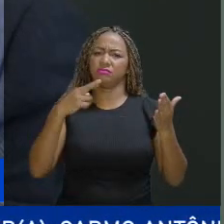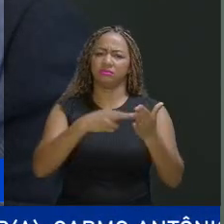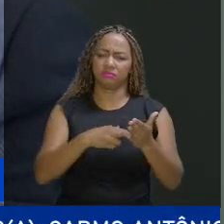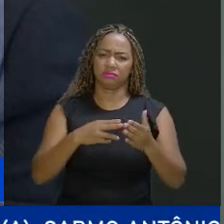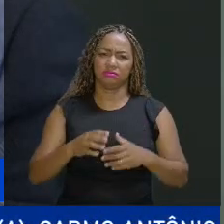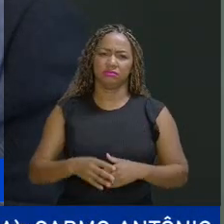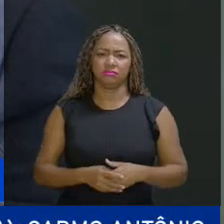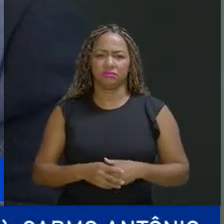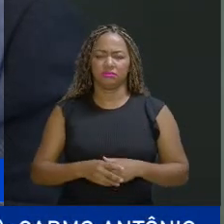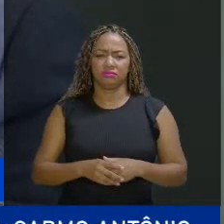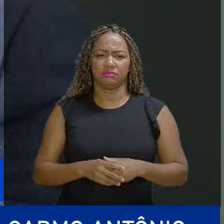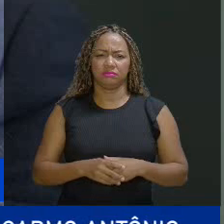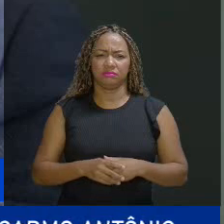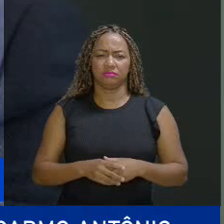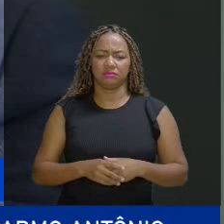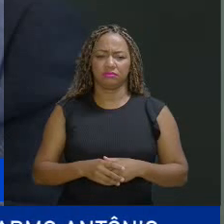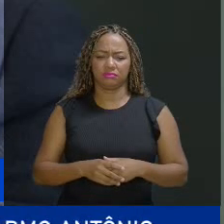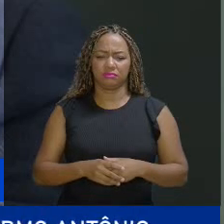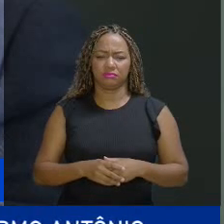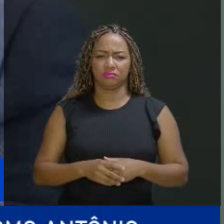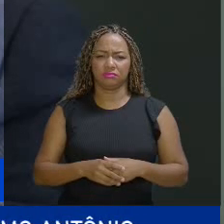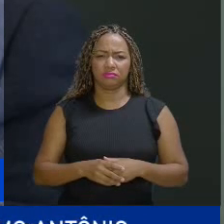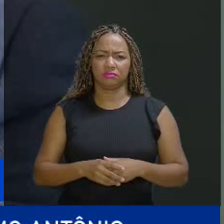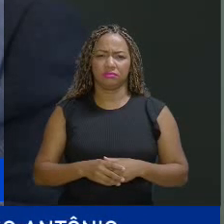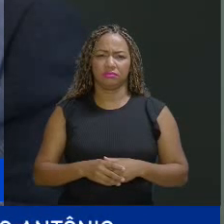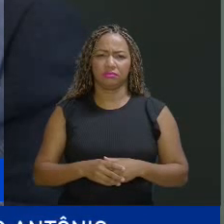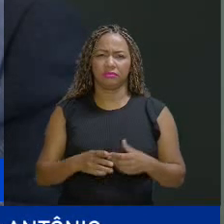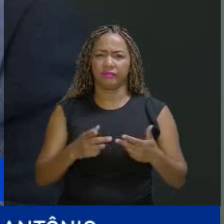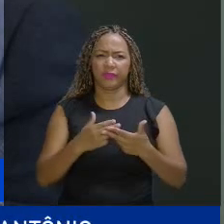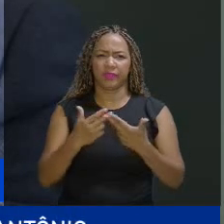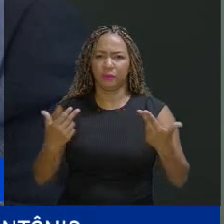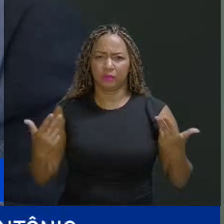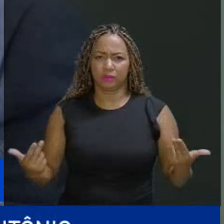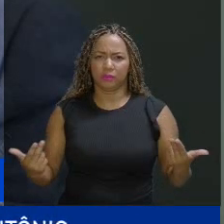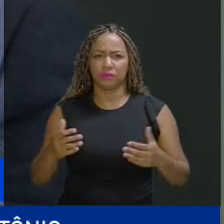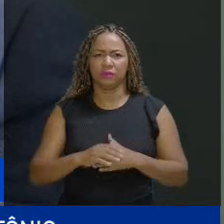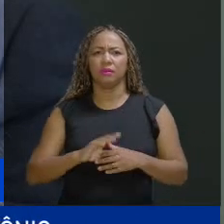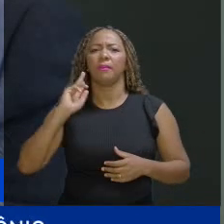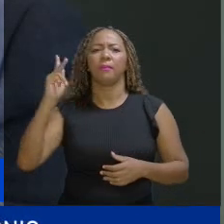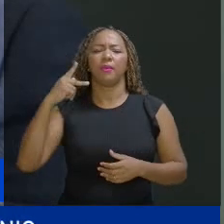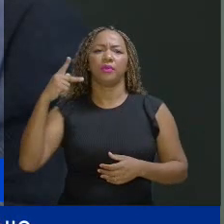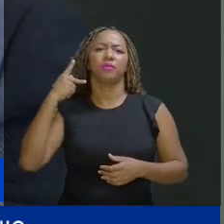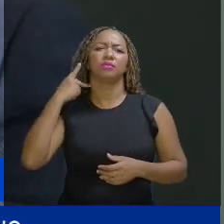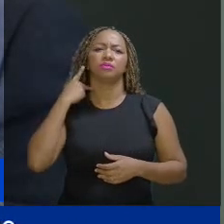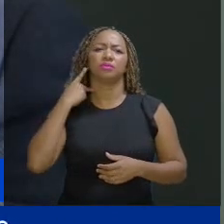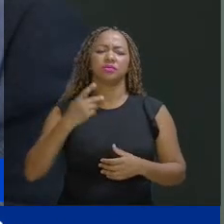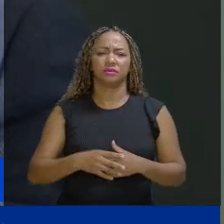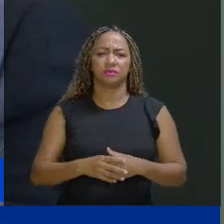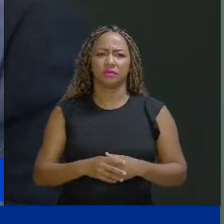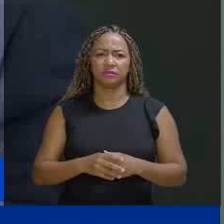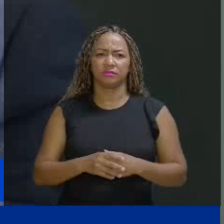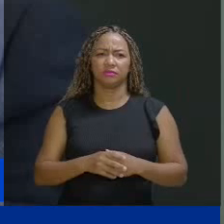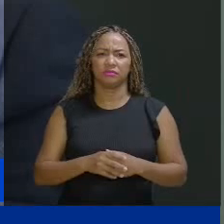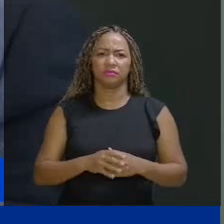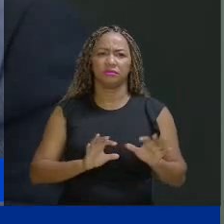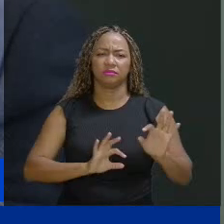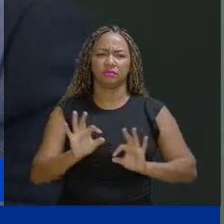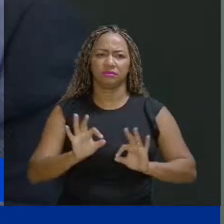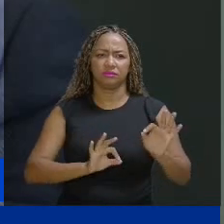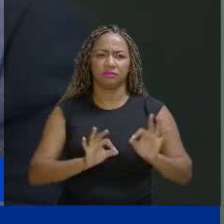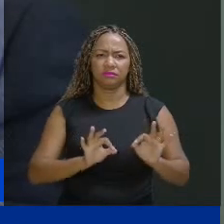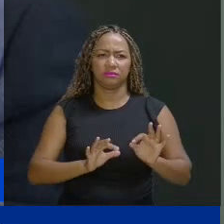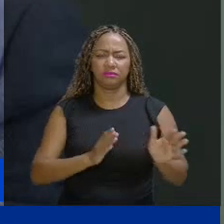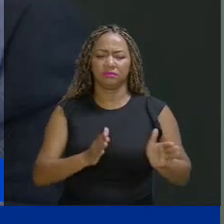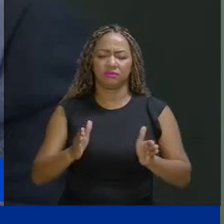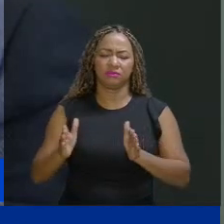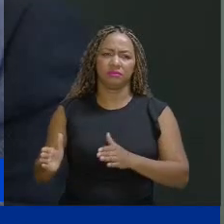ponto. Vossa Excelência quer aduzir mais alguma coisa? A senhora procuradora, trata-se de questão de ordem,